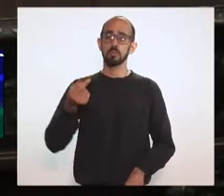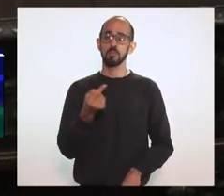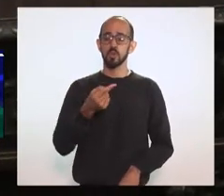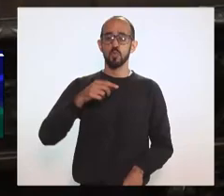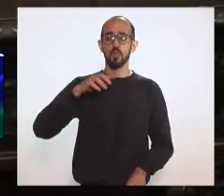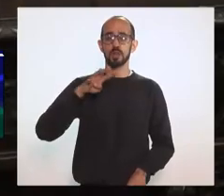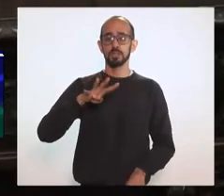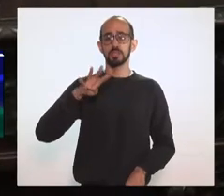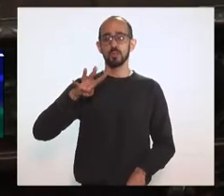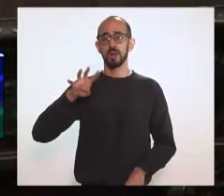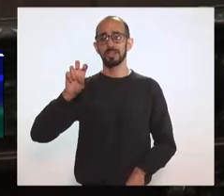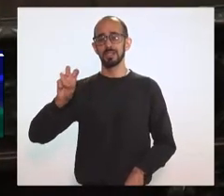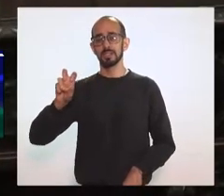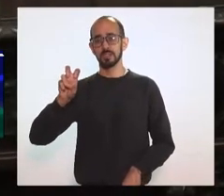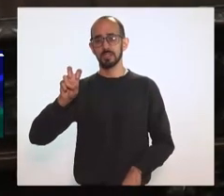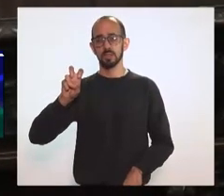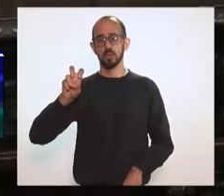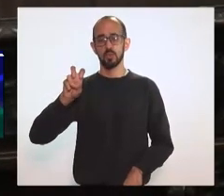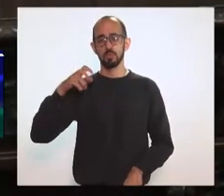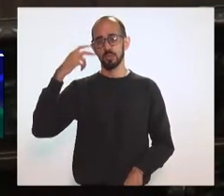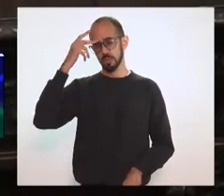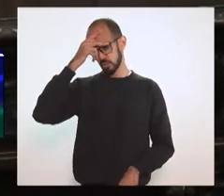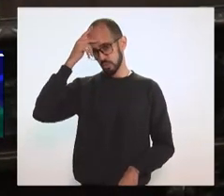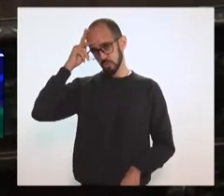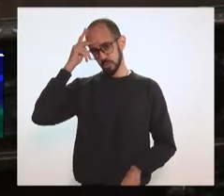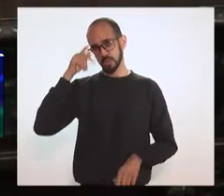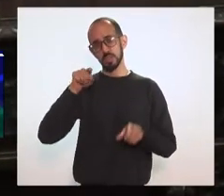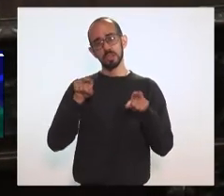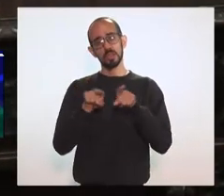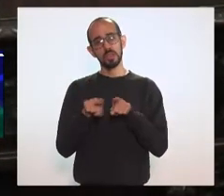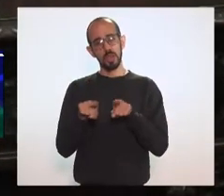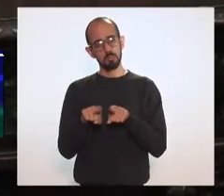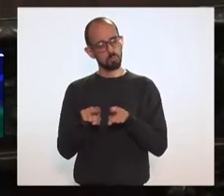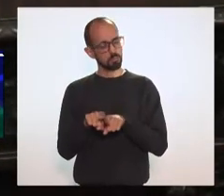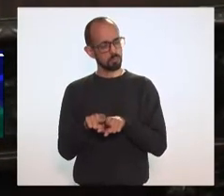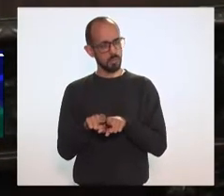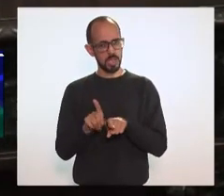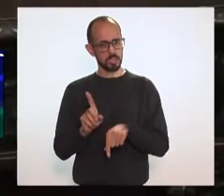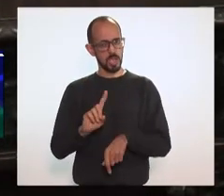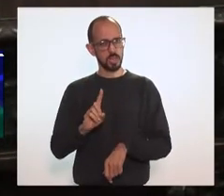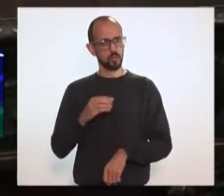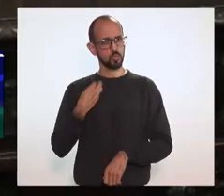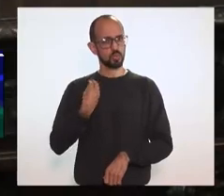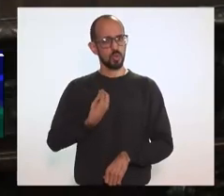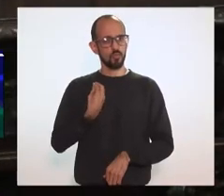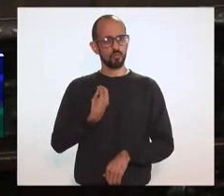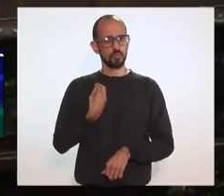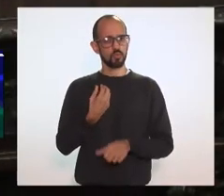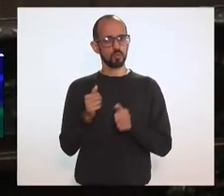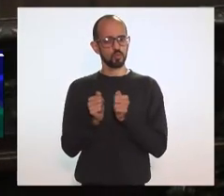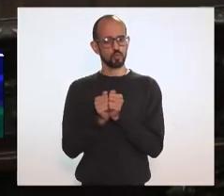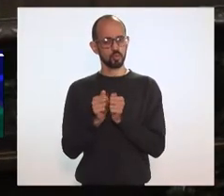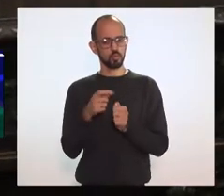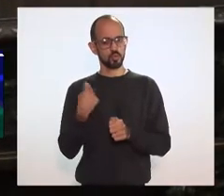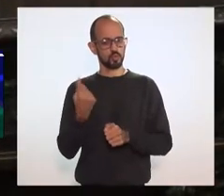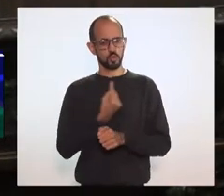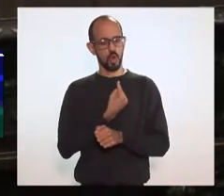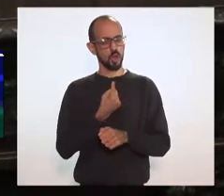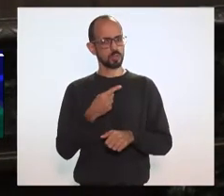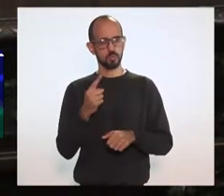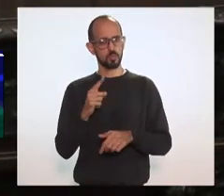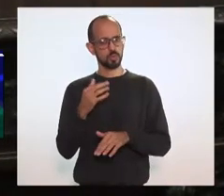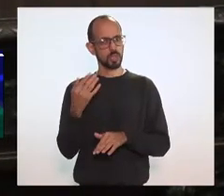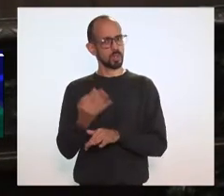34.445 cidadãos e cidadãs fluminenses que também não estão mais entre nós, porque também não suportaram